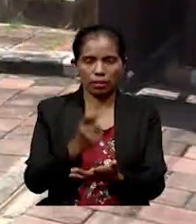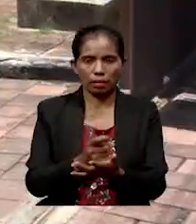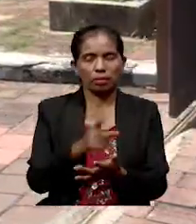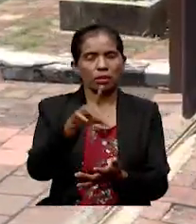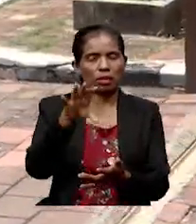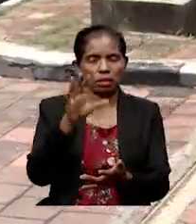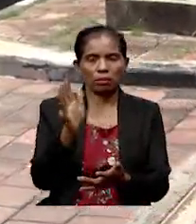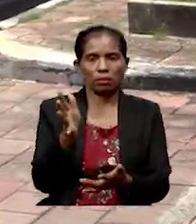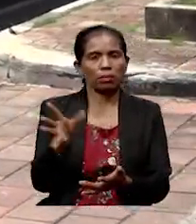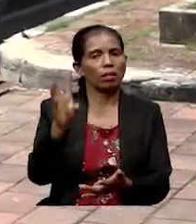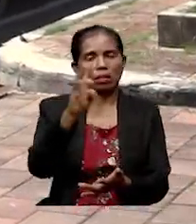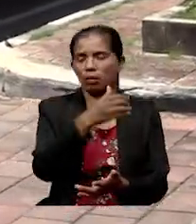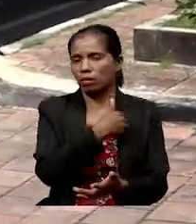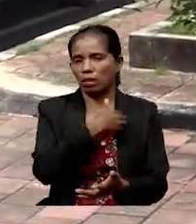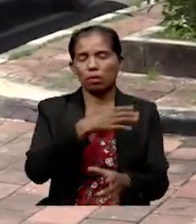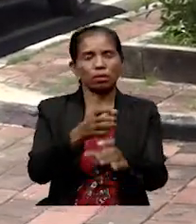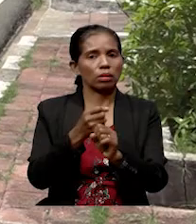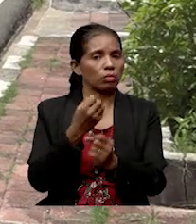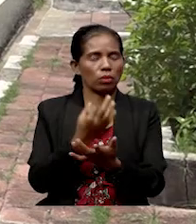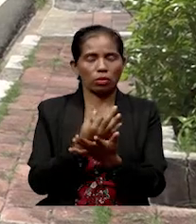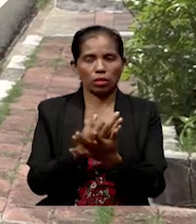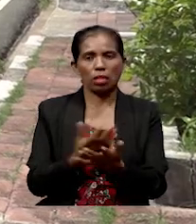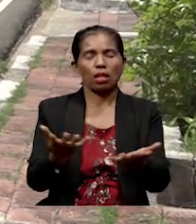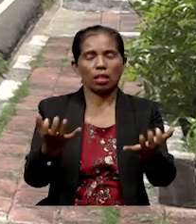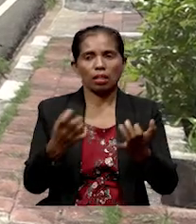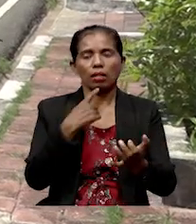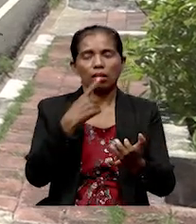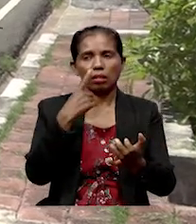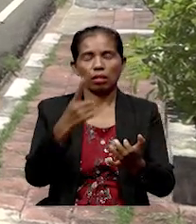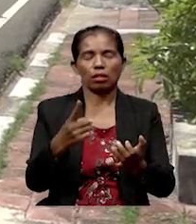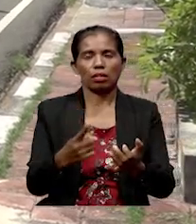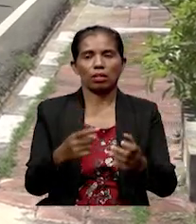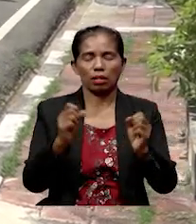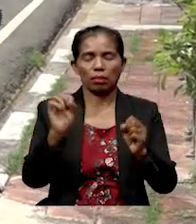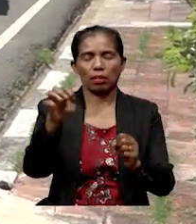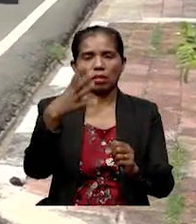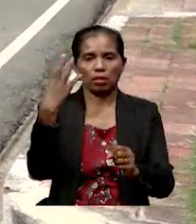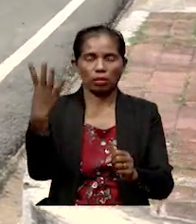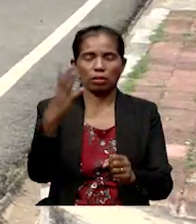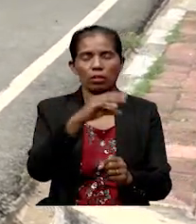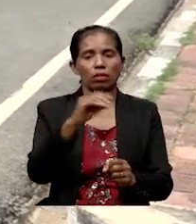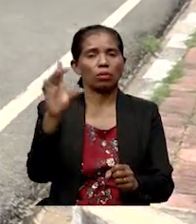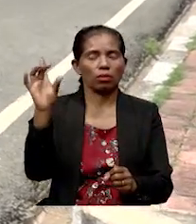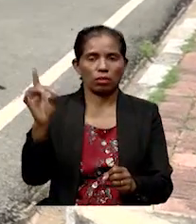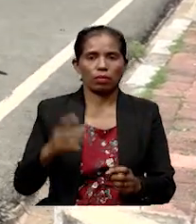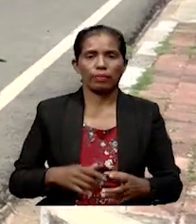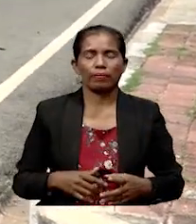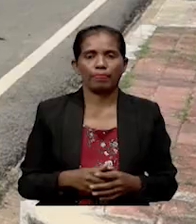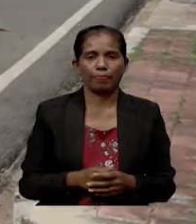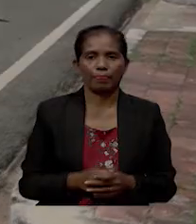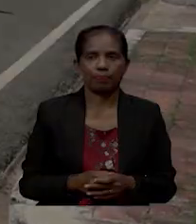Resinen, Maxidau Khetan Subsídio, Tamba Karak Reclama, Bagra 8 a 14. Agostinho da Costa, Zemen.